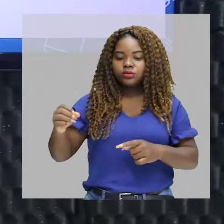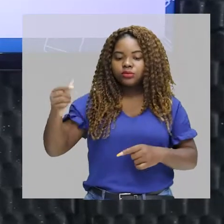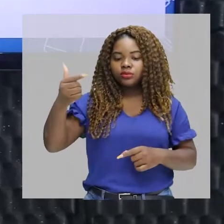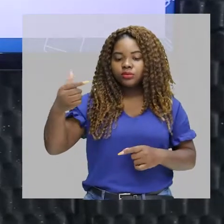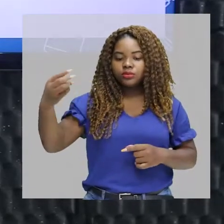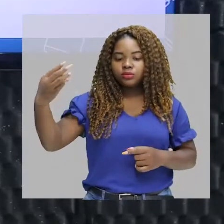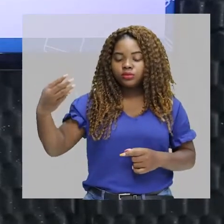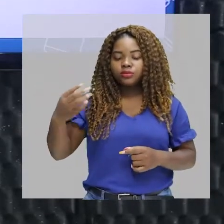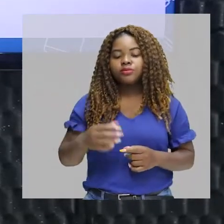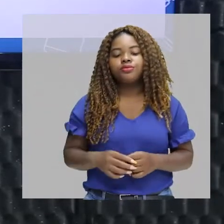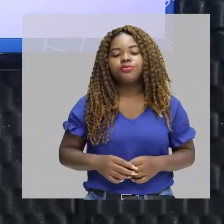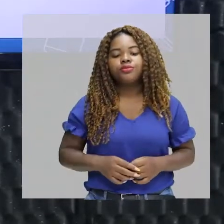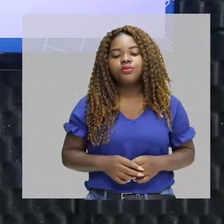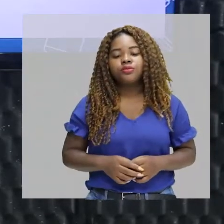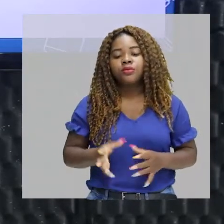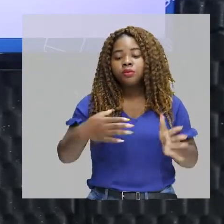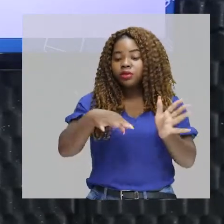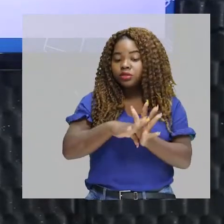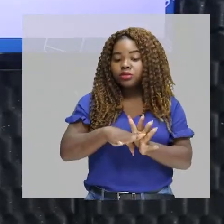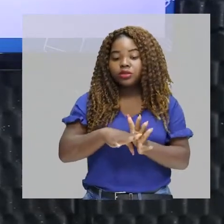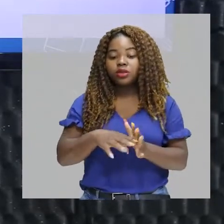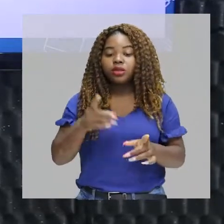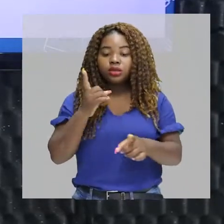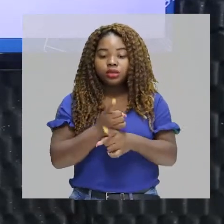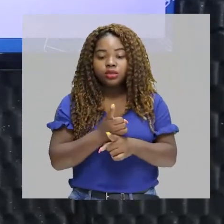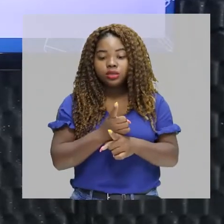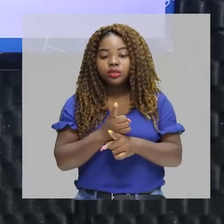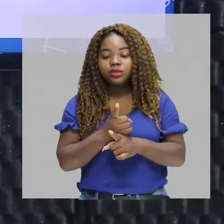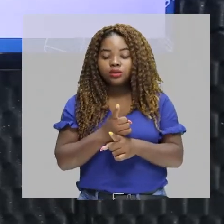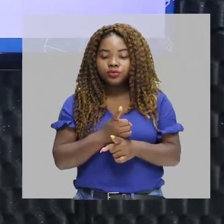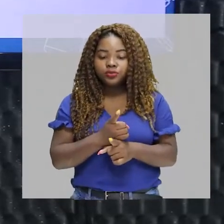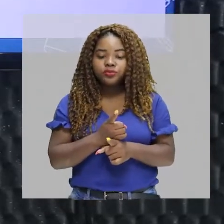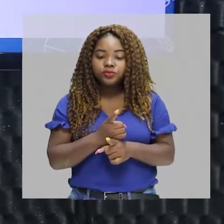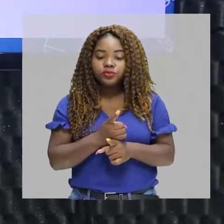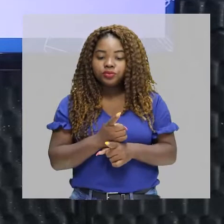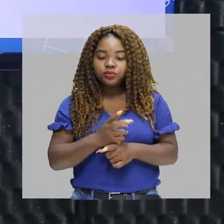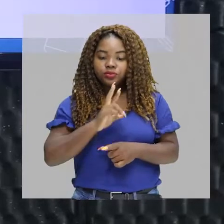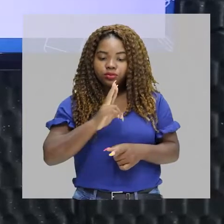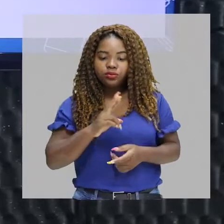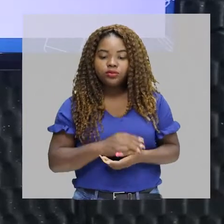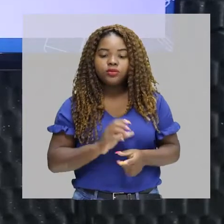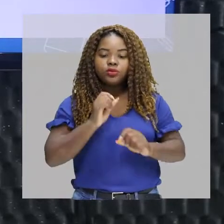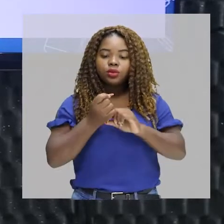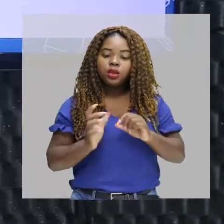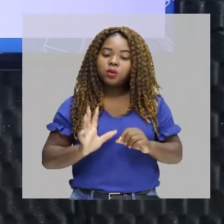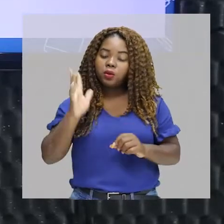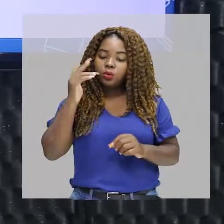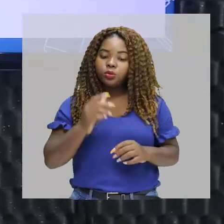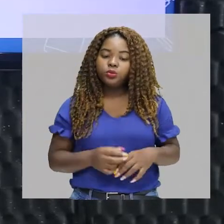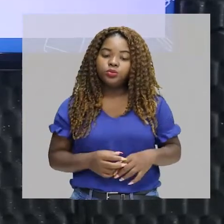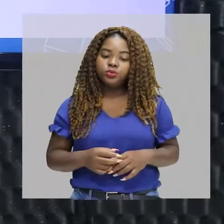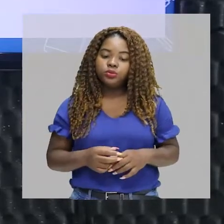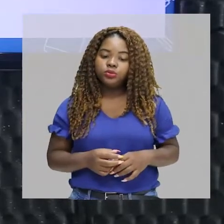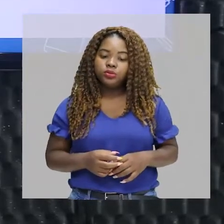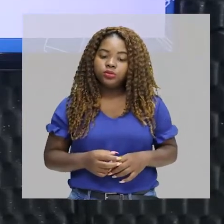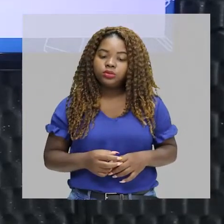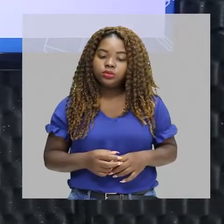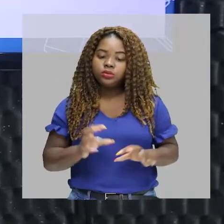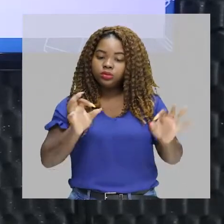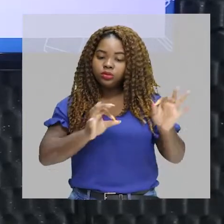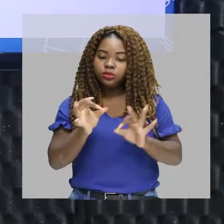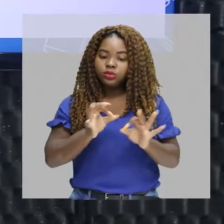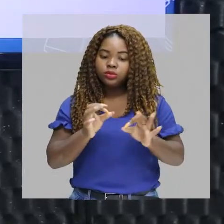23. Turminha, para chegar a esse resultado de 65,7, o que nós fizemos? Multiplicamos 2